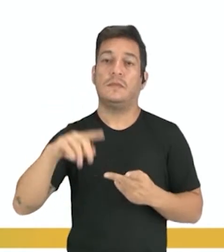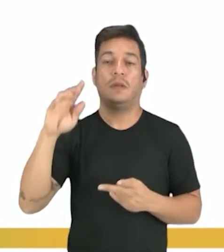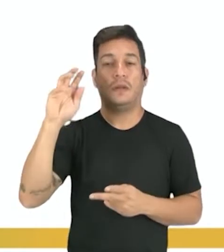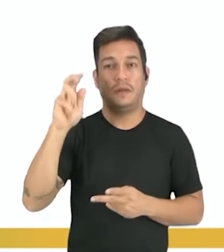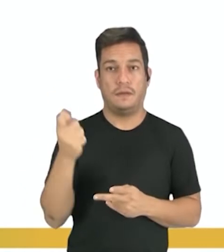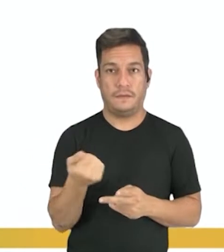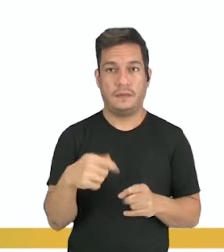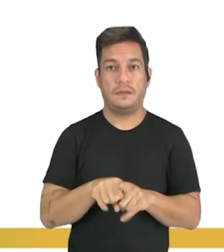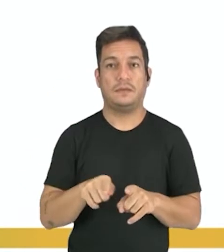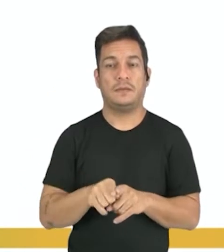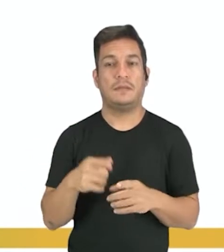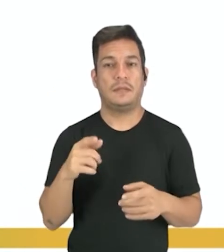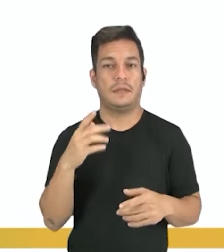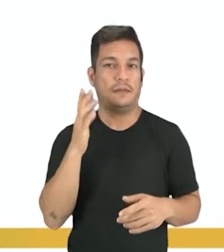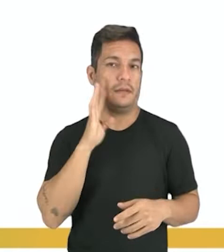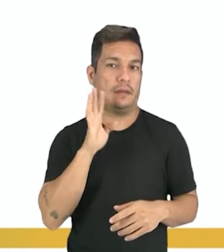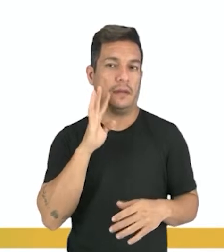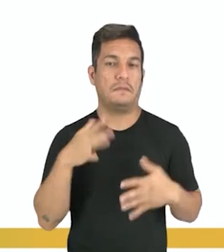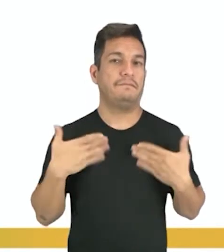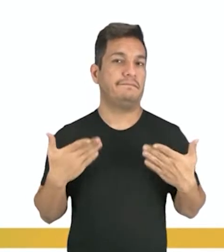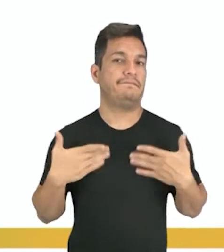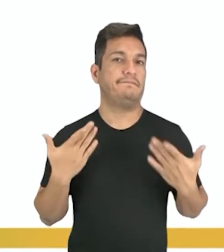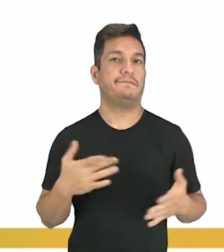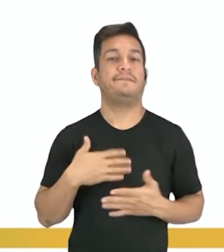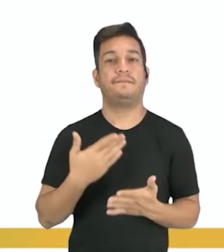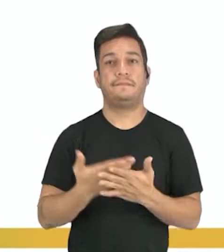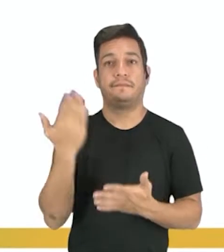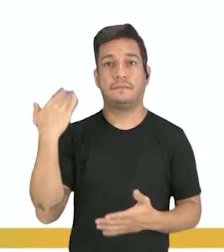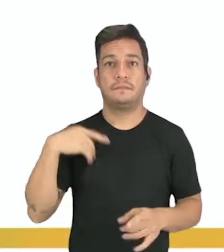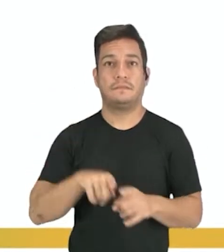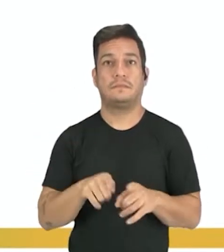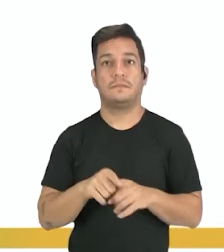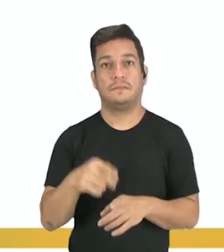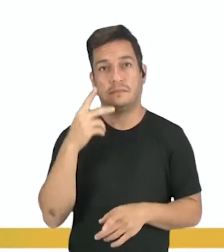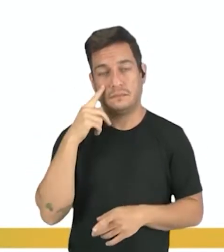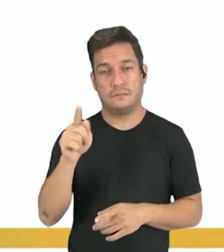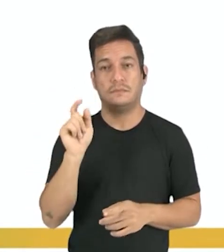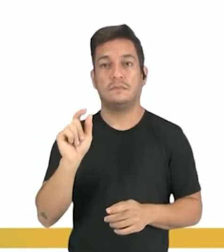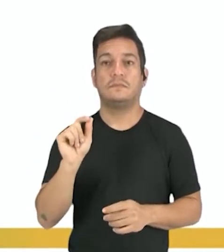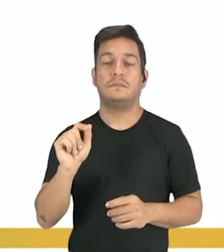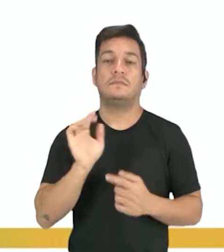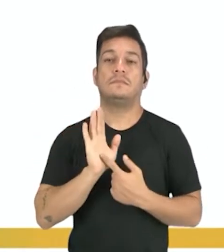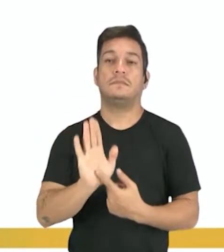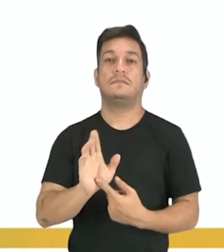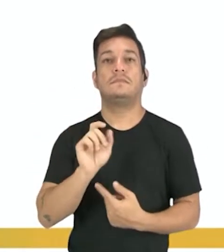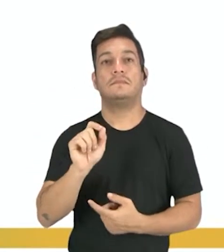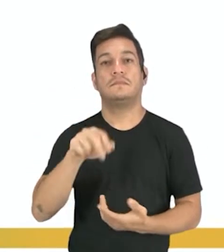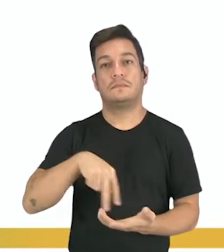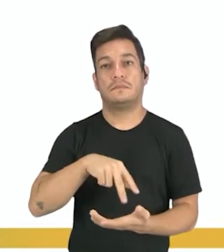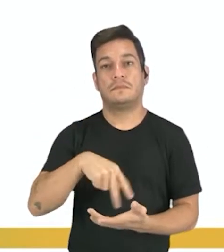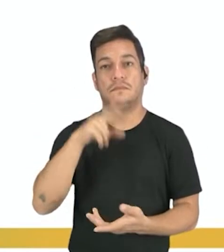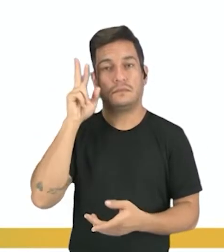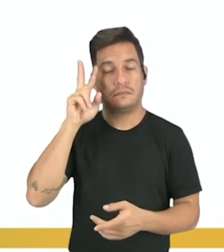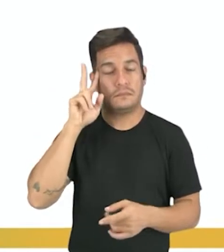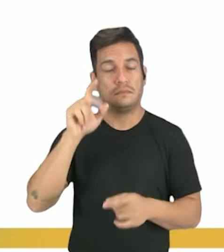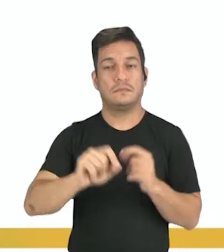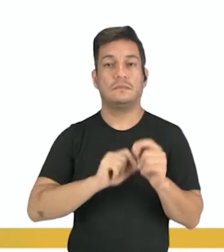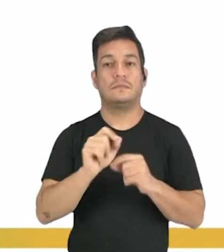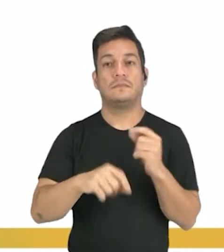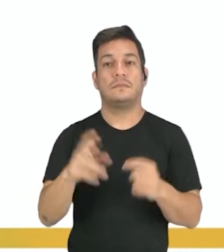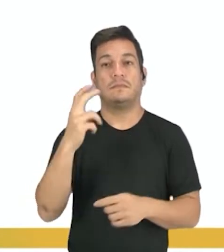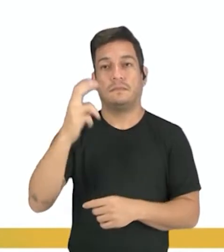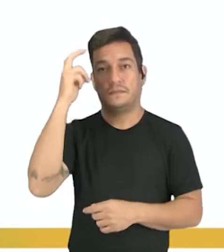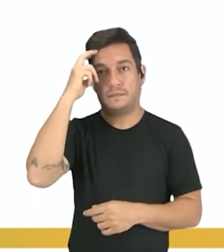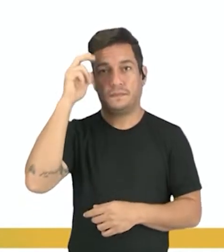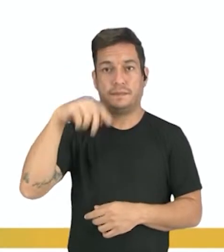muito alegre né então nas outras aulas e a gente já foi trazendo um pouco disso para vocês né Lembrando que a